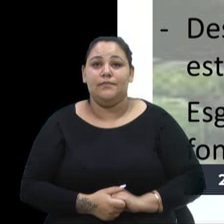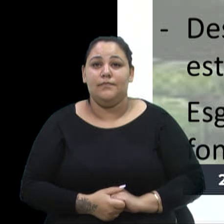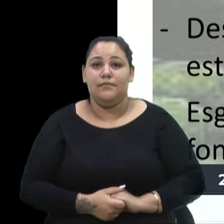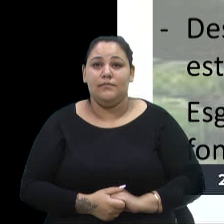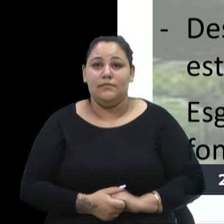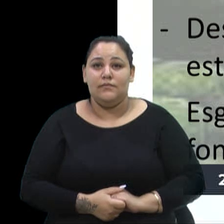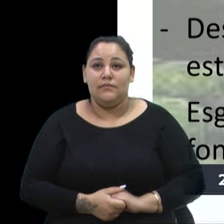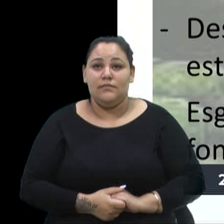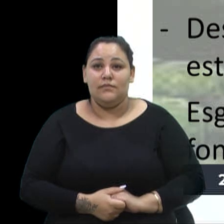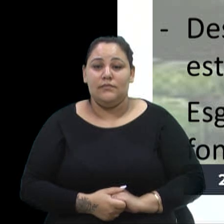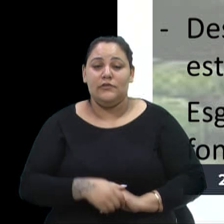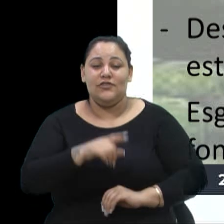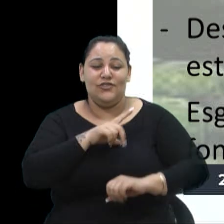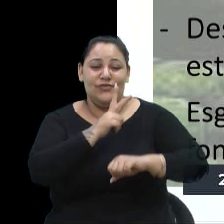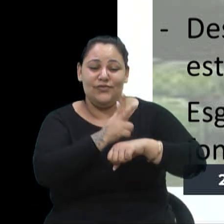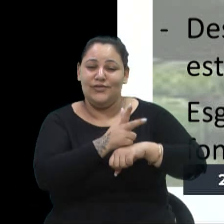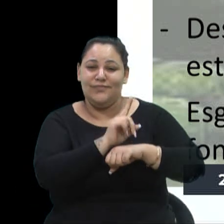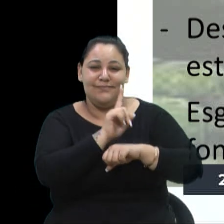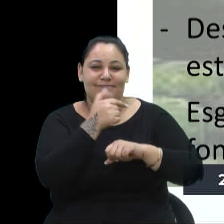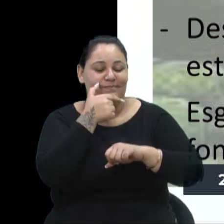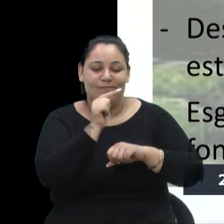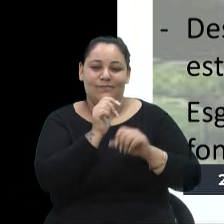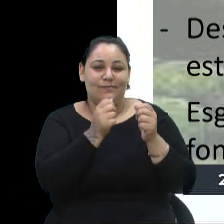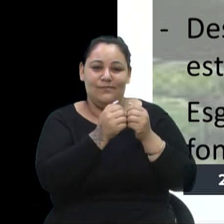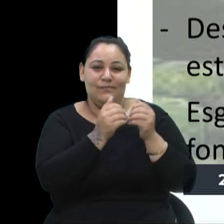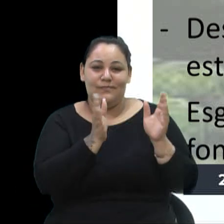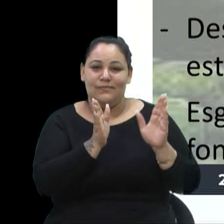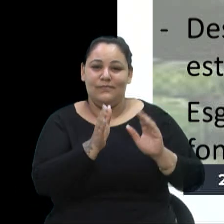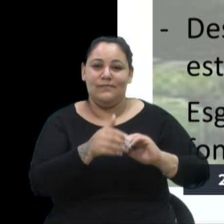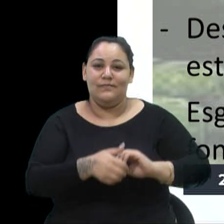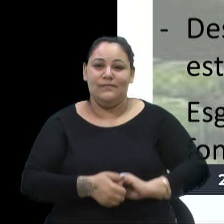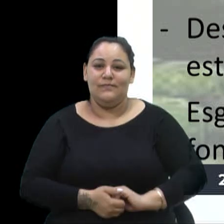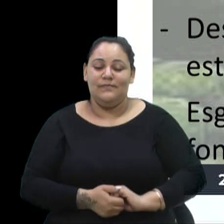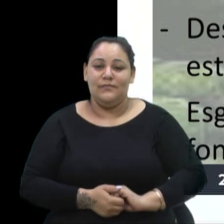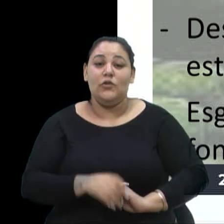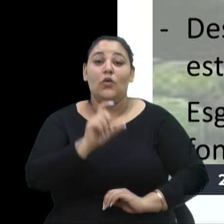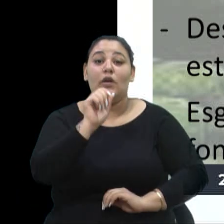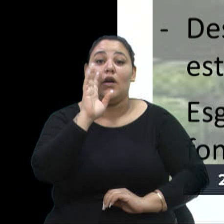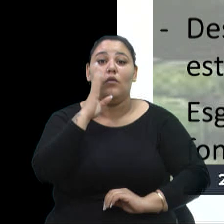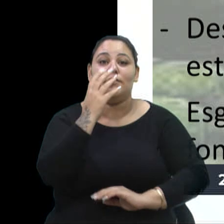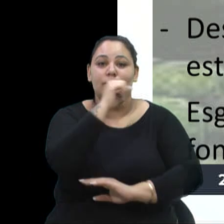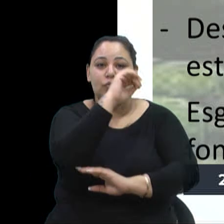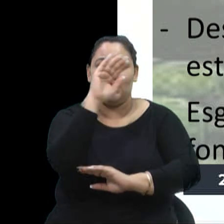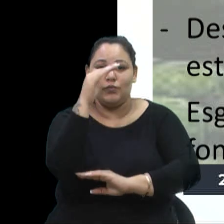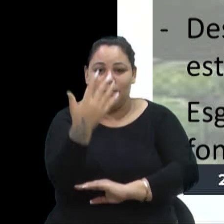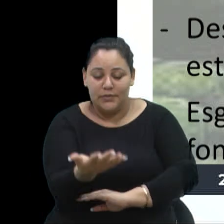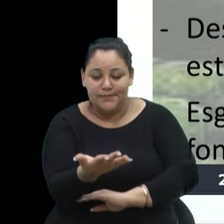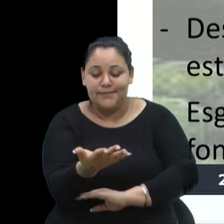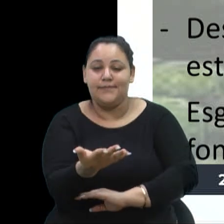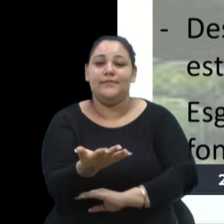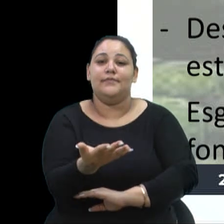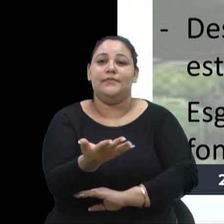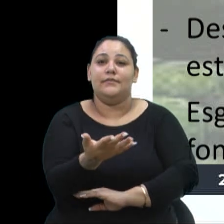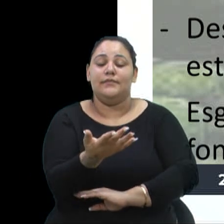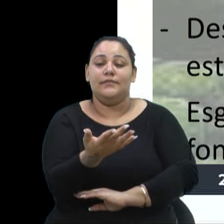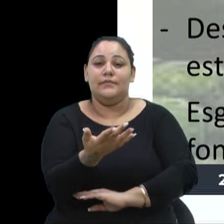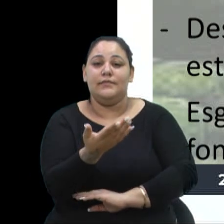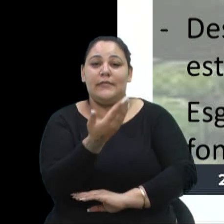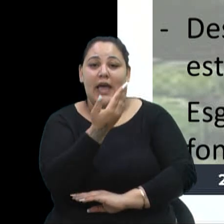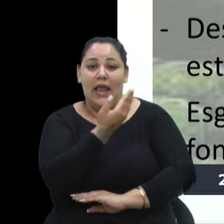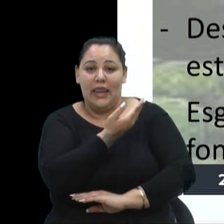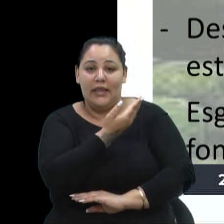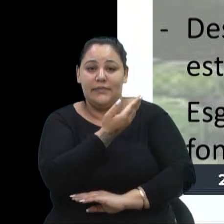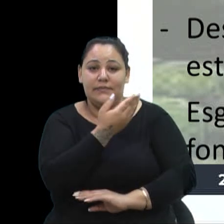Tinha um vídeo, mas o vídeo não abriu. Consequências do desmatamento. Ali a gente percebe o